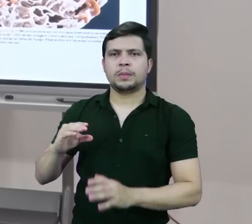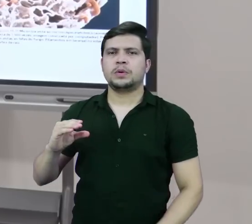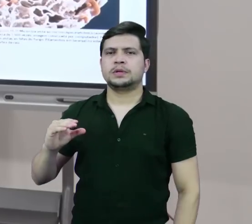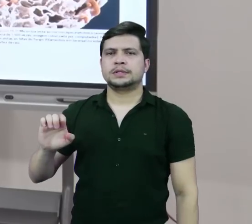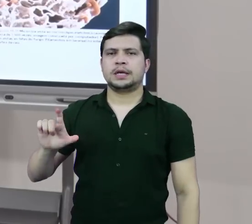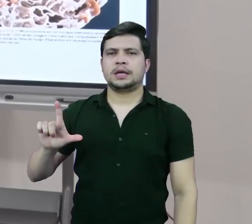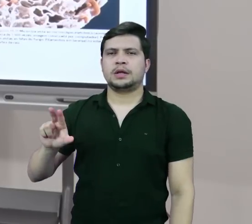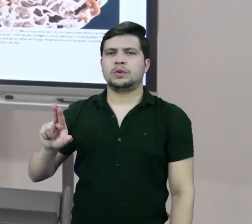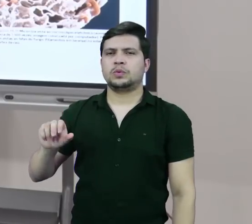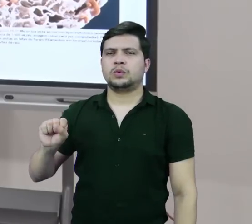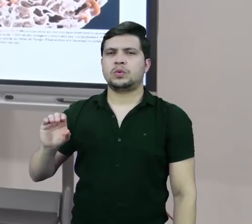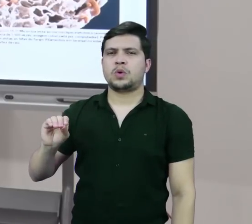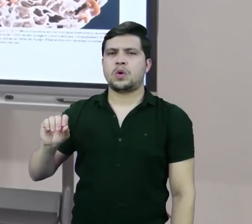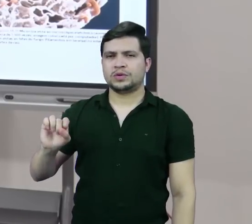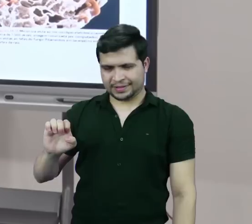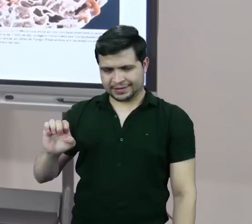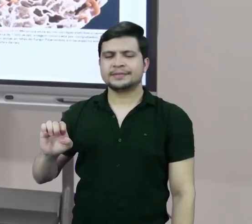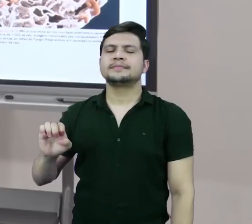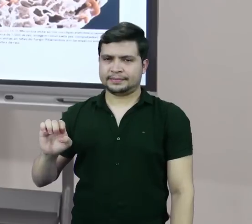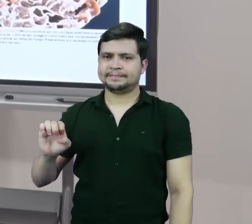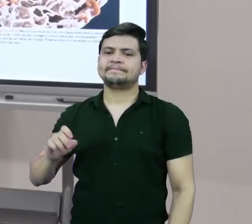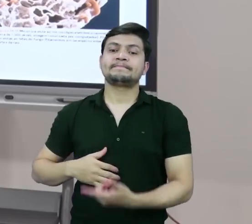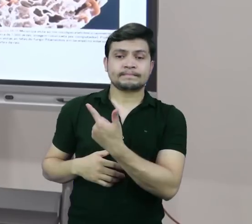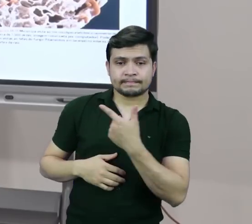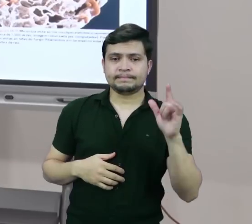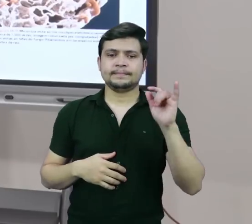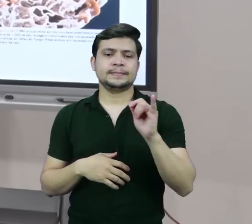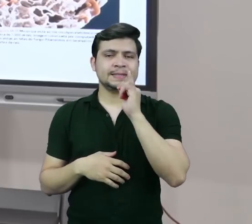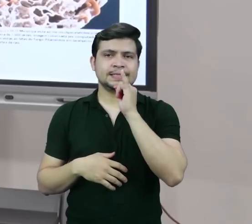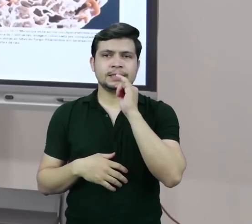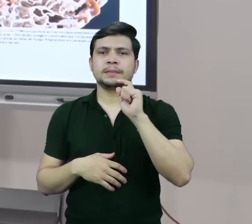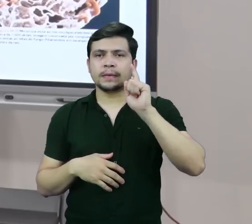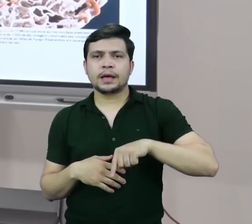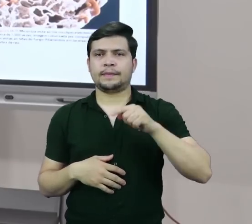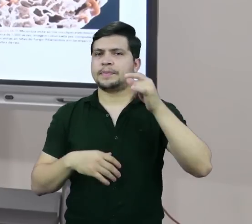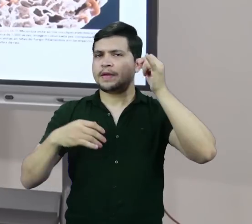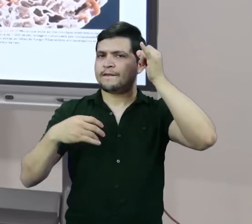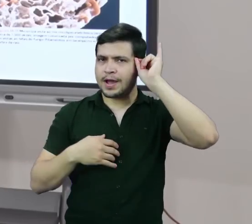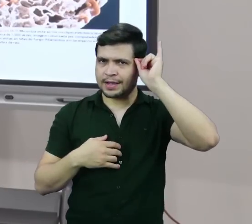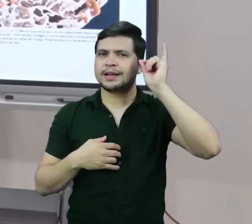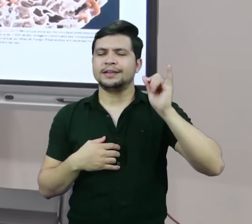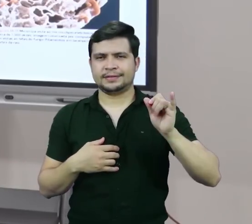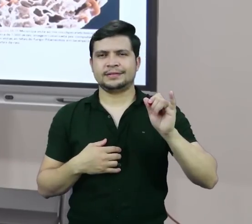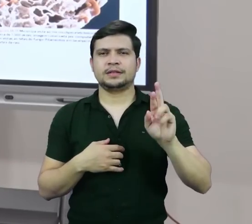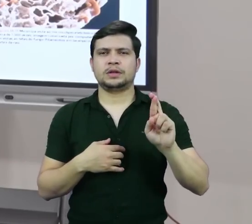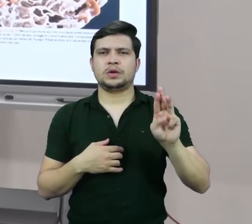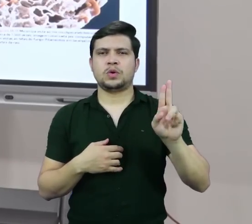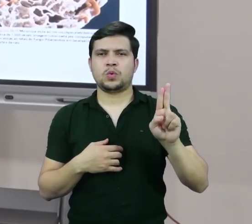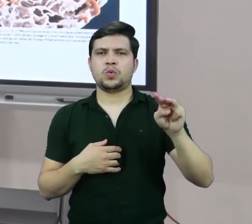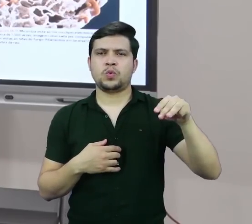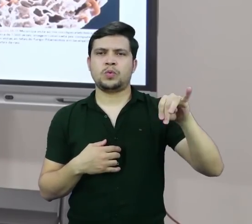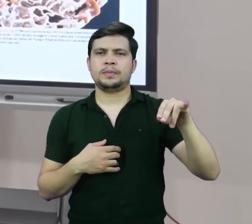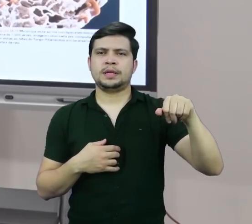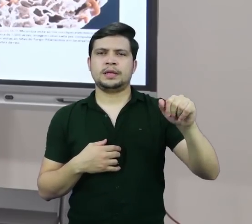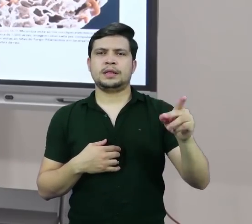celulose para se nutrir, para se alimentar dela, certo? Outro exemplo também são os ruminantes, né? A vaca com